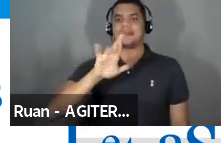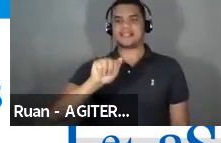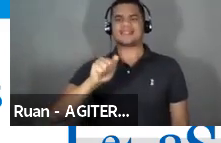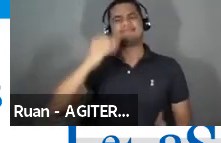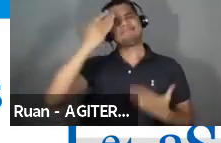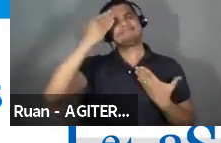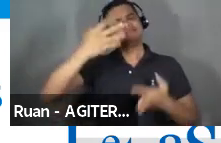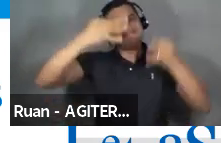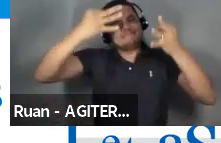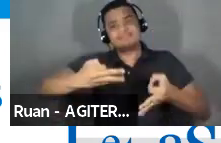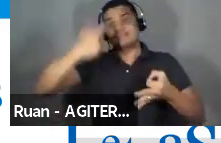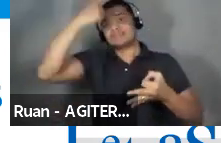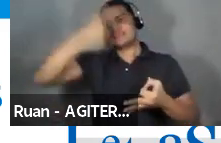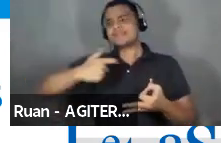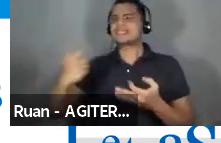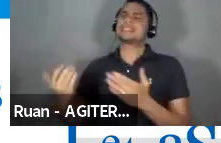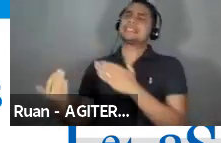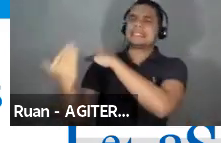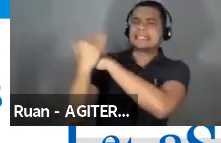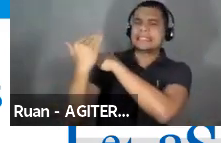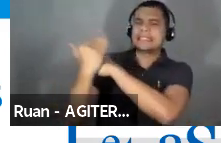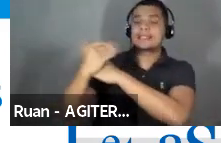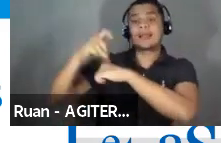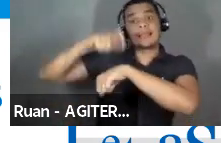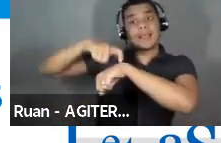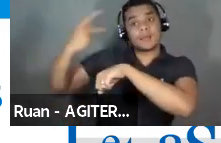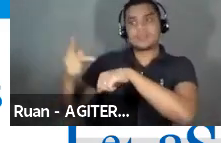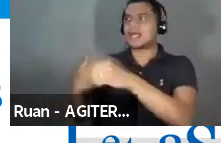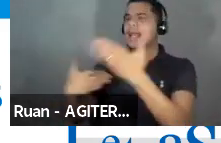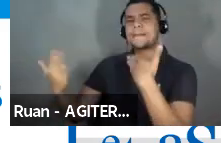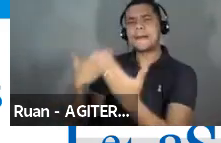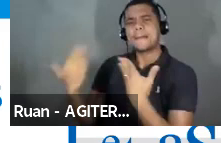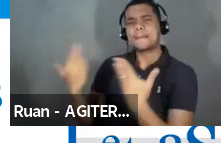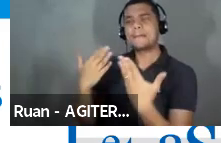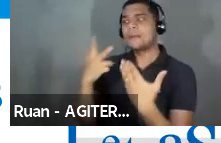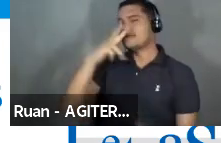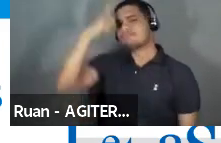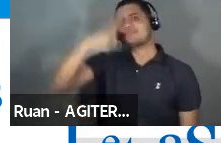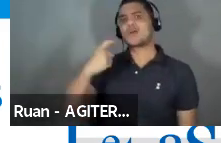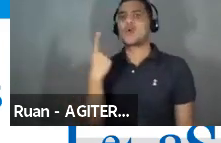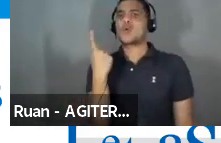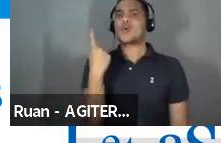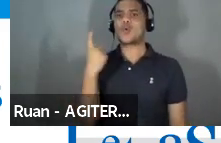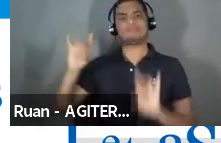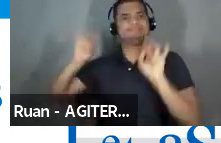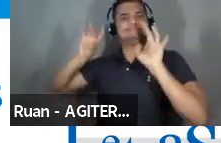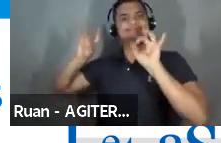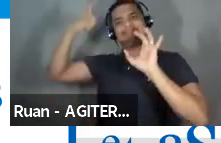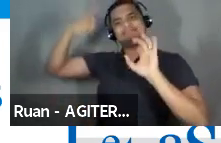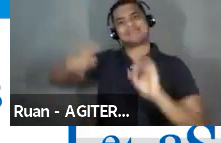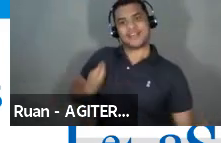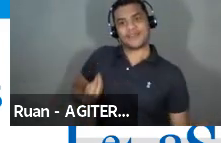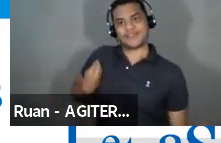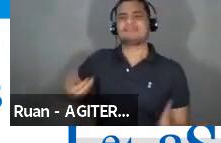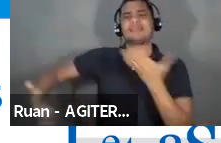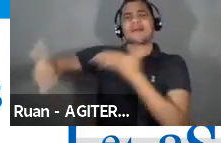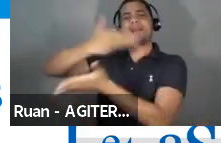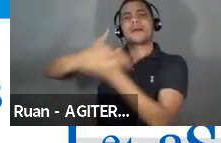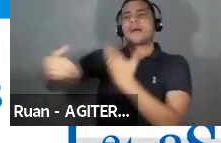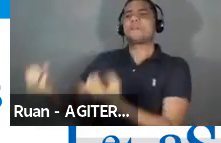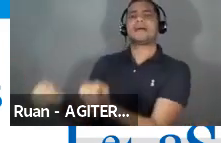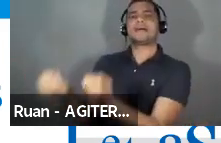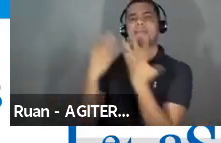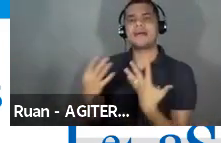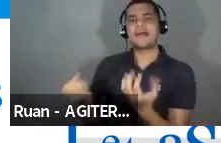por me dedicar sempre tanto do seu tempo, como se só eu existisse em sua vida, e por compartilhar tanto